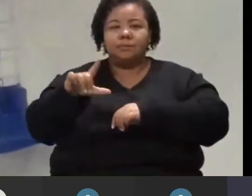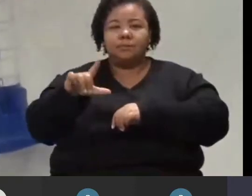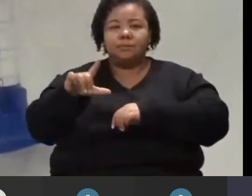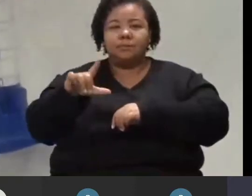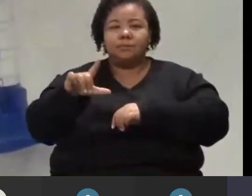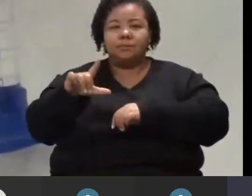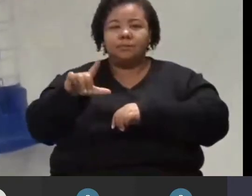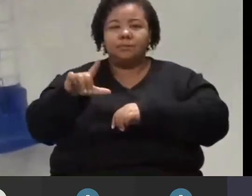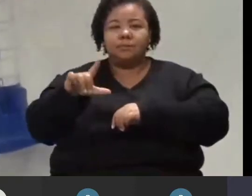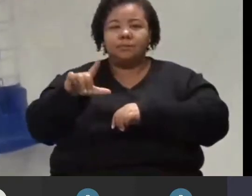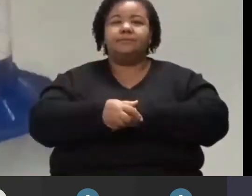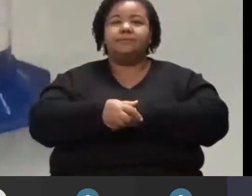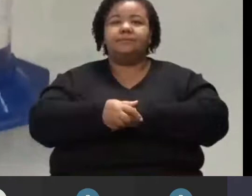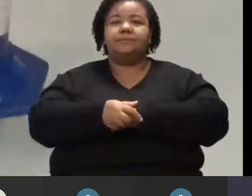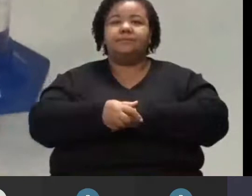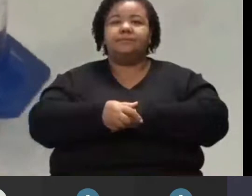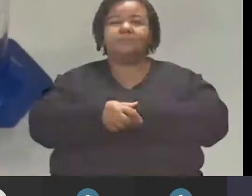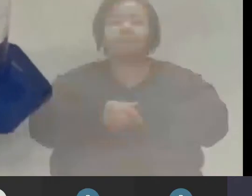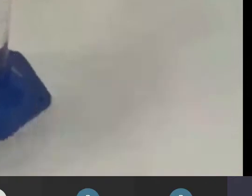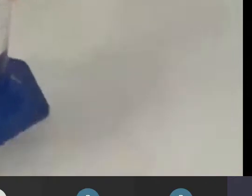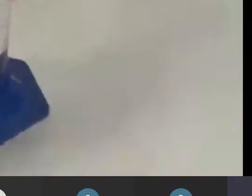para atingir essa marcação exata.